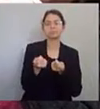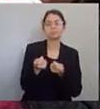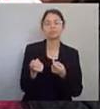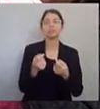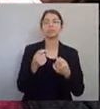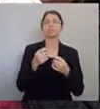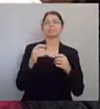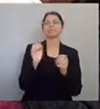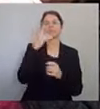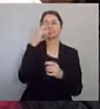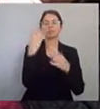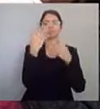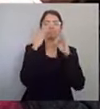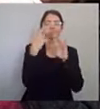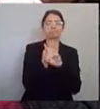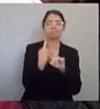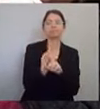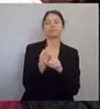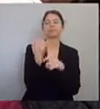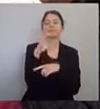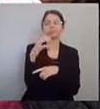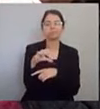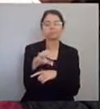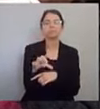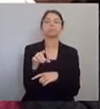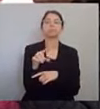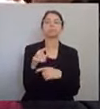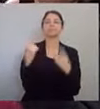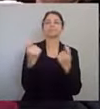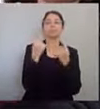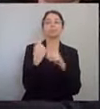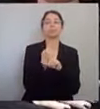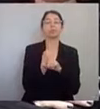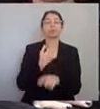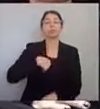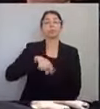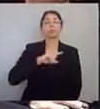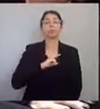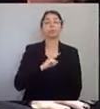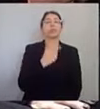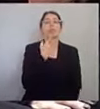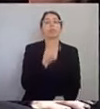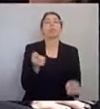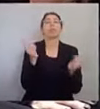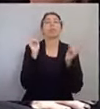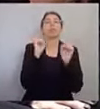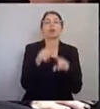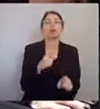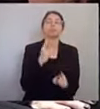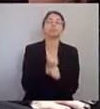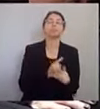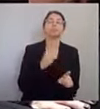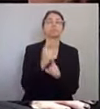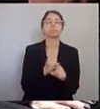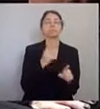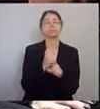sociais e em todos os meios do município e, portanto, consideramos que estamos aqui a fazer uma repetição sobre o mesmo assunto. Além disso, a proposta